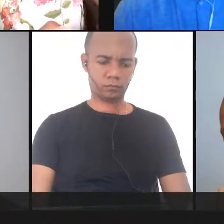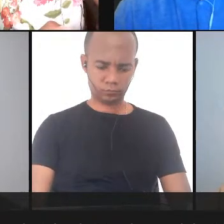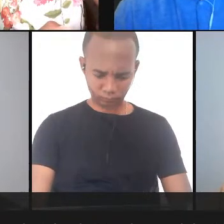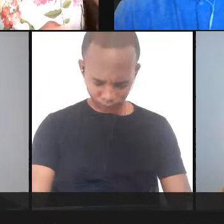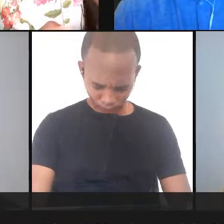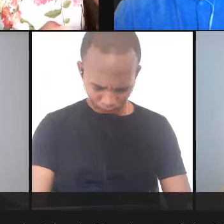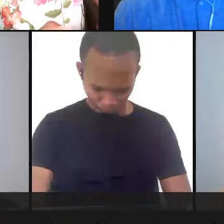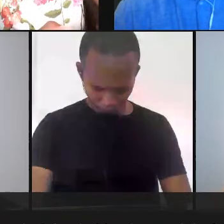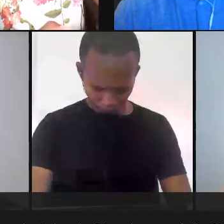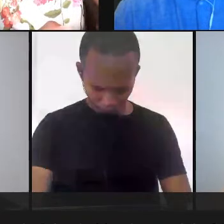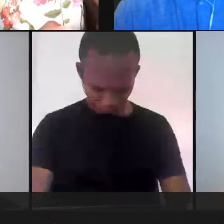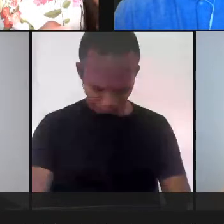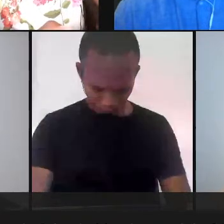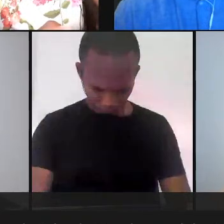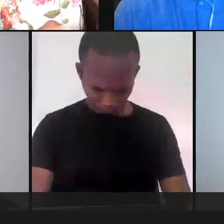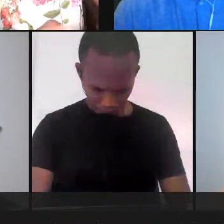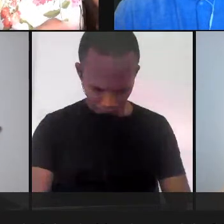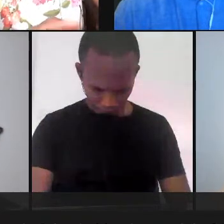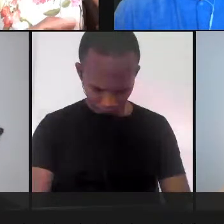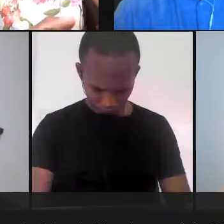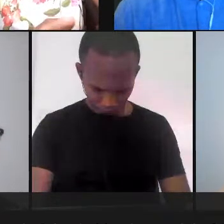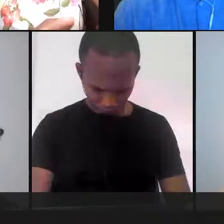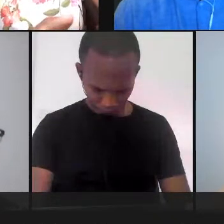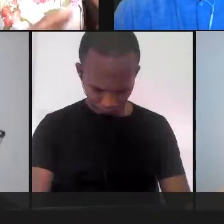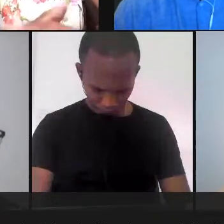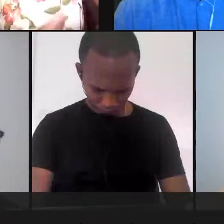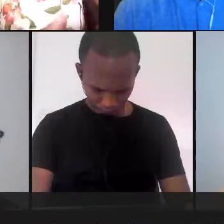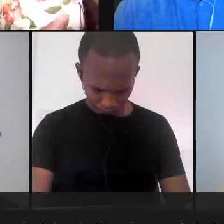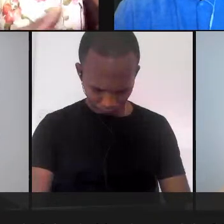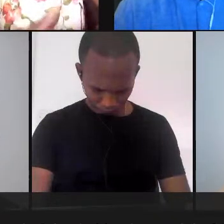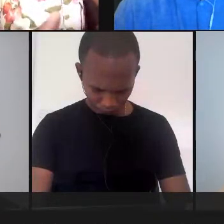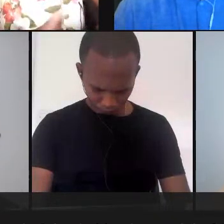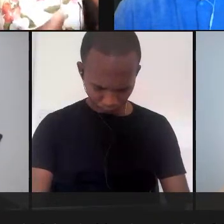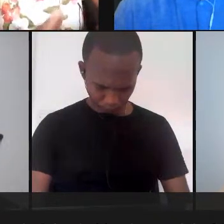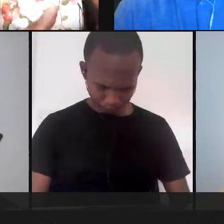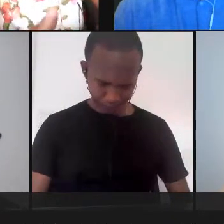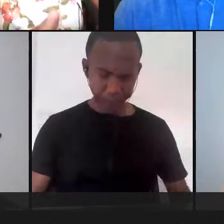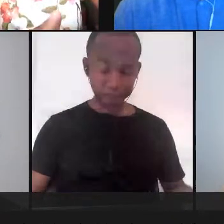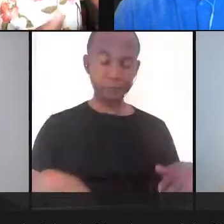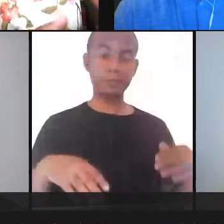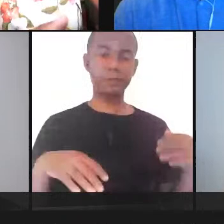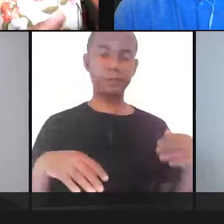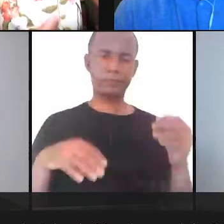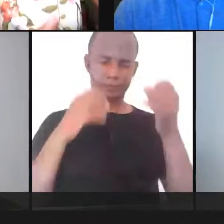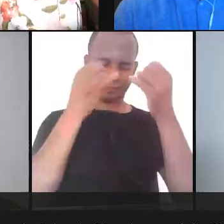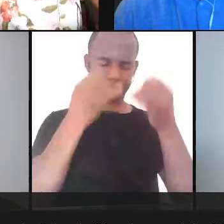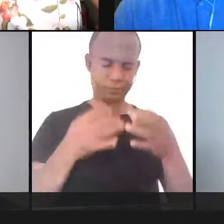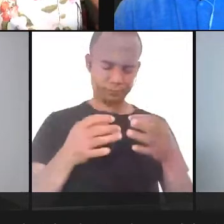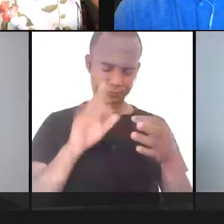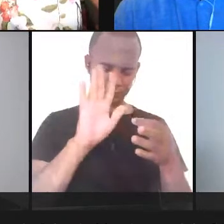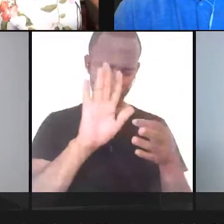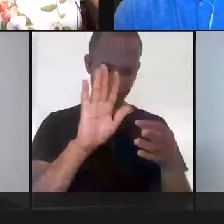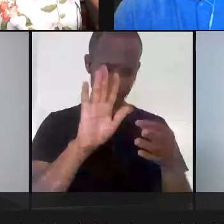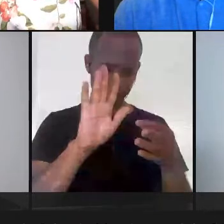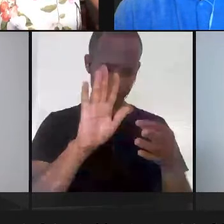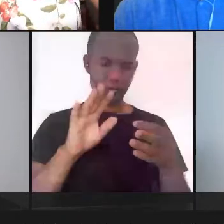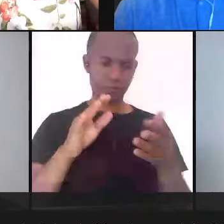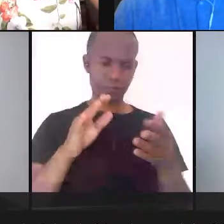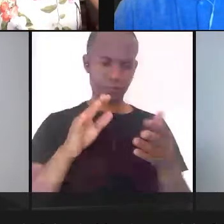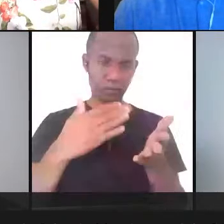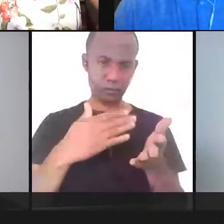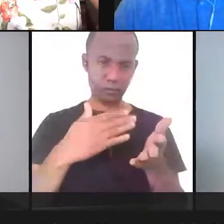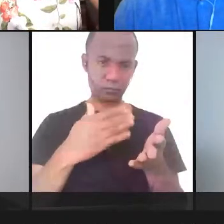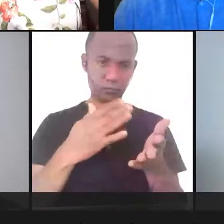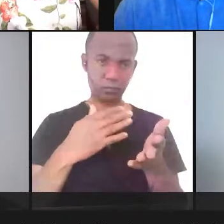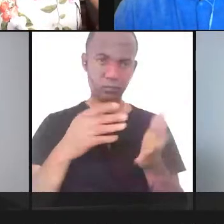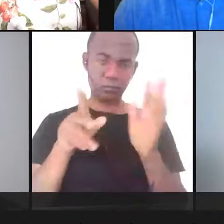uma outra perspectiva, como aconteceu nos livros publicados pela escola portuguesa. Lembro-me, por exemplo, o